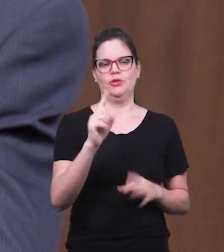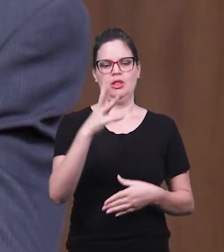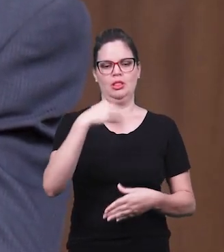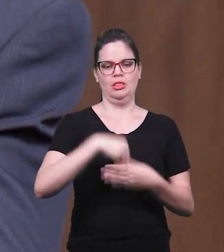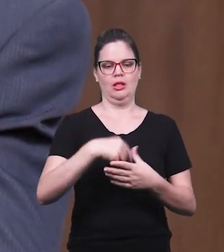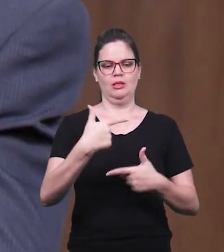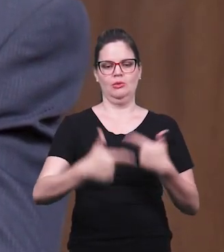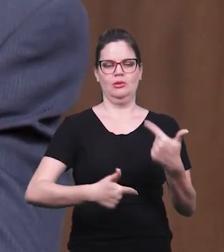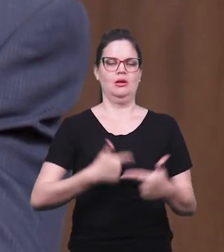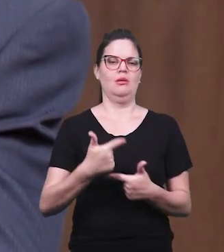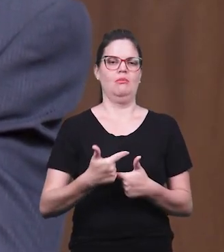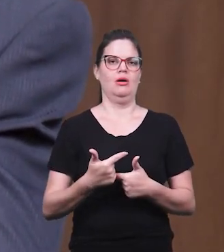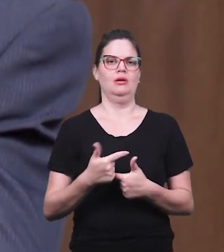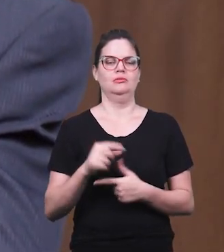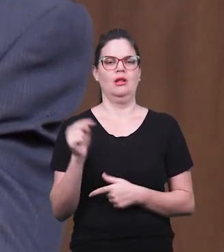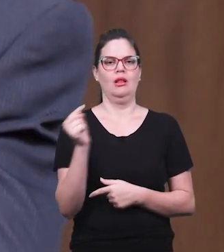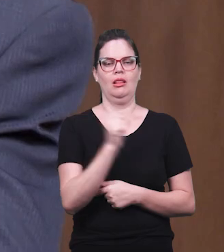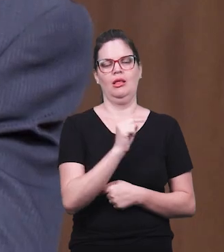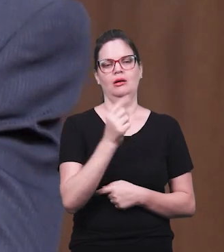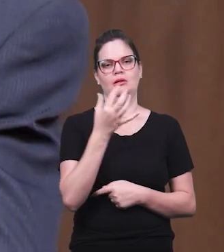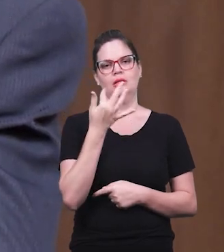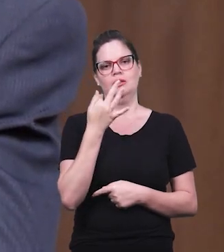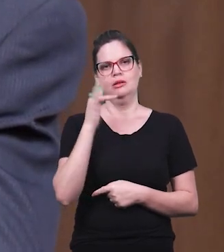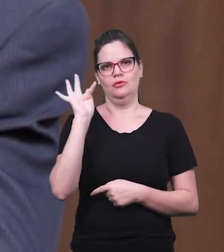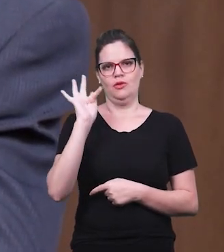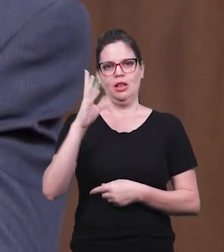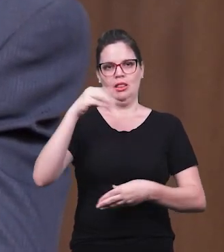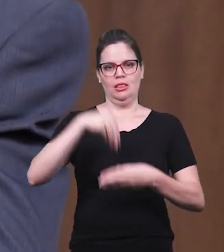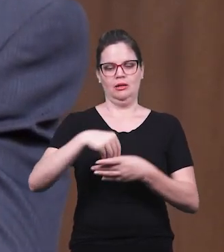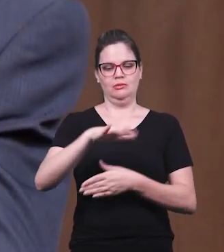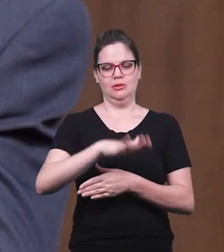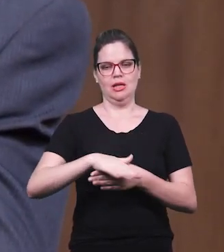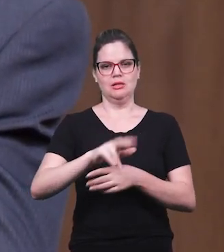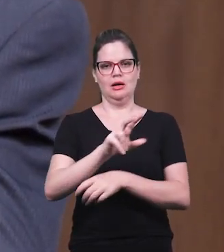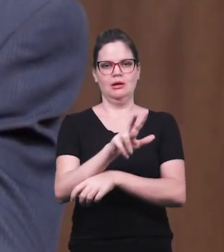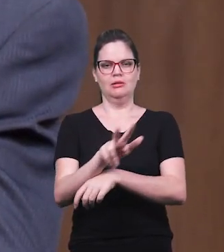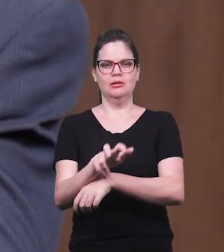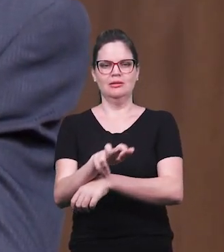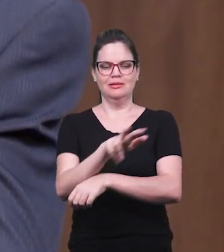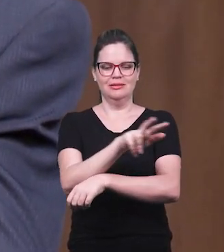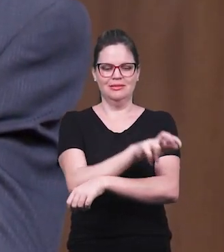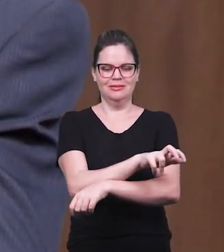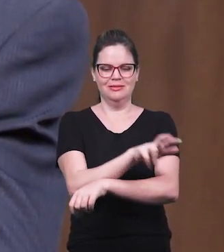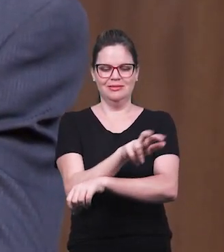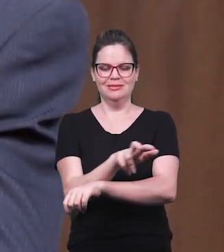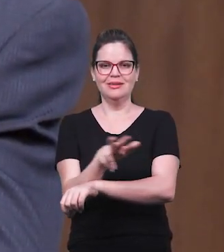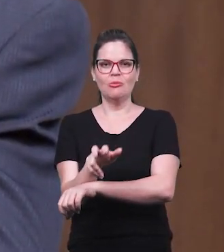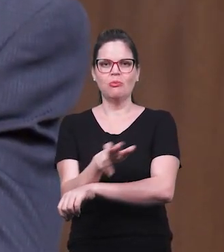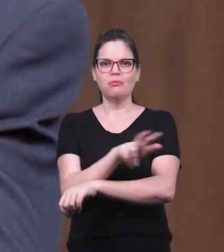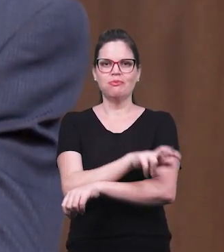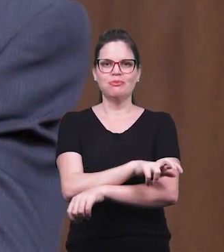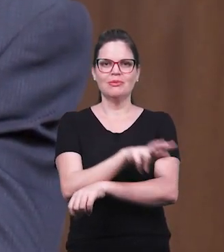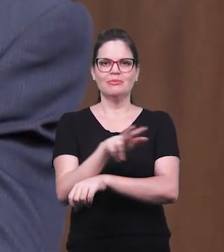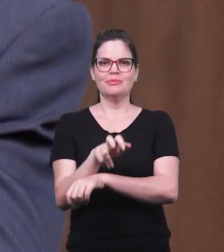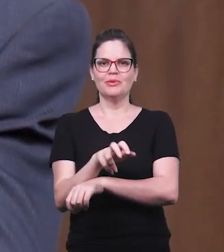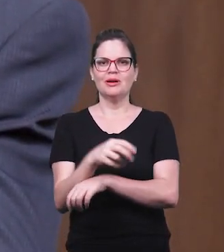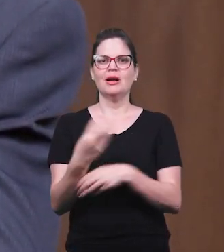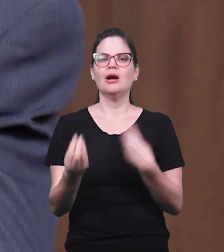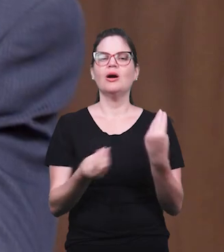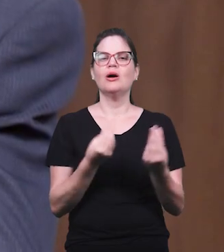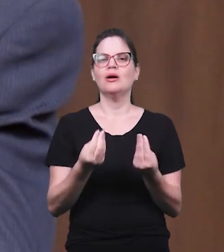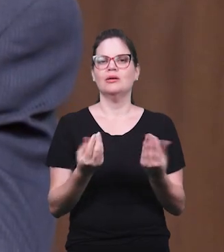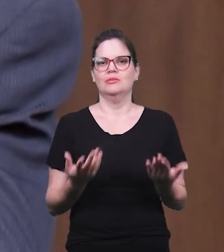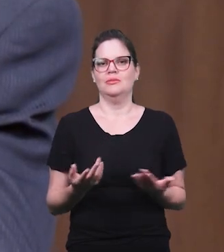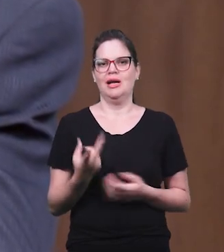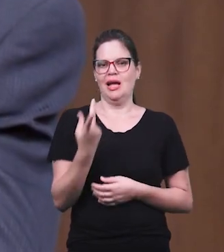exerce ali dentro da área da robótica, né, para que os que estão nos assistindo aqui possam compreender direitinho qual que é a